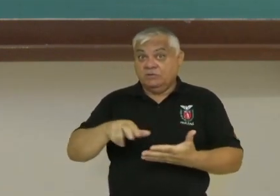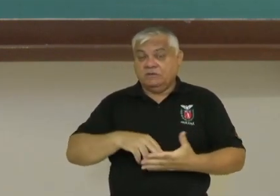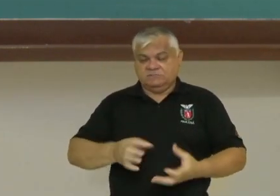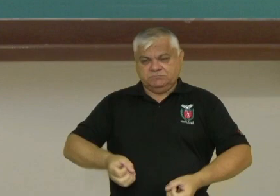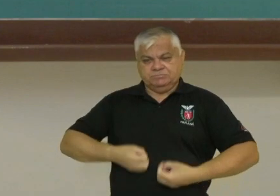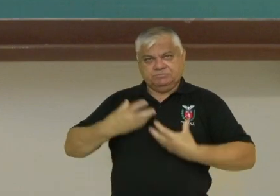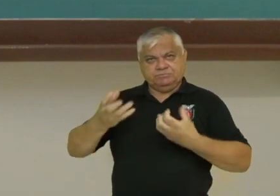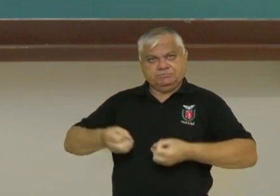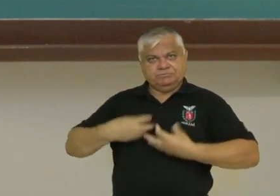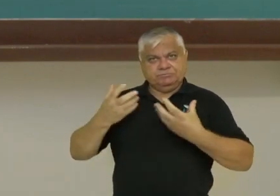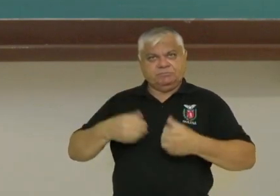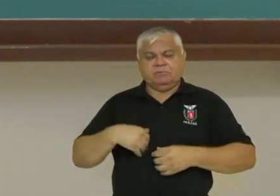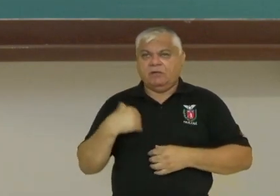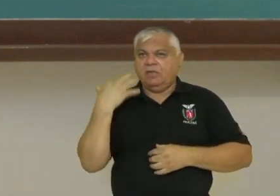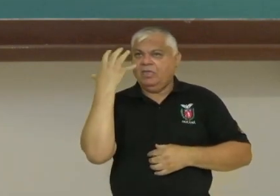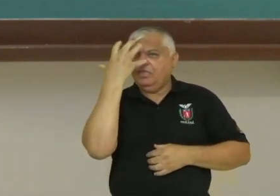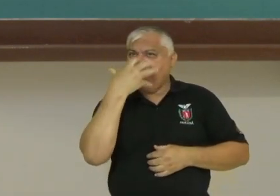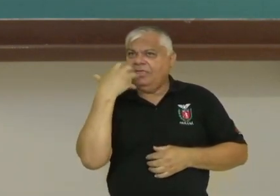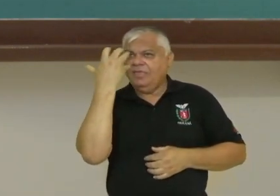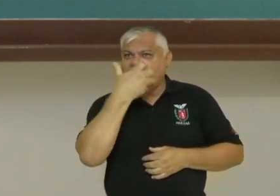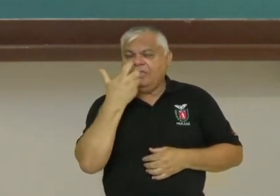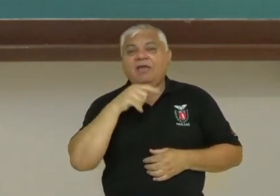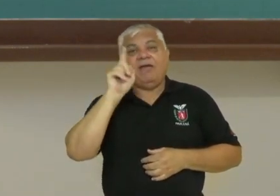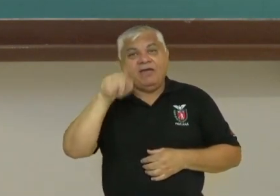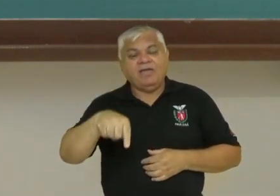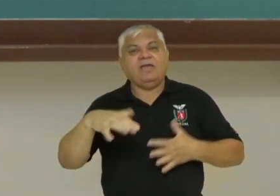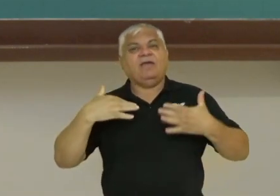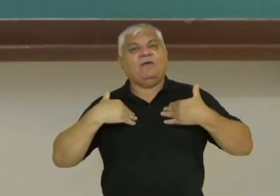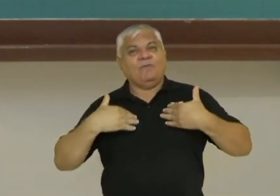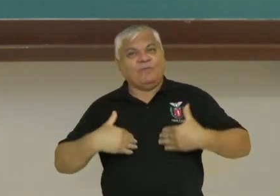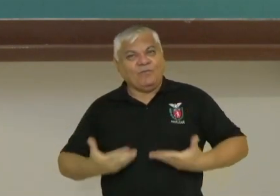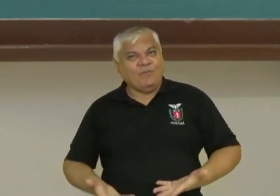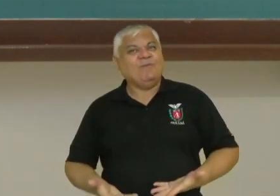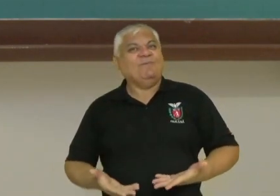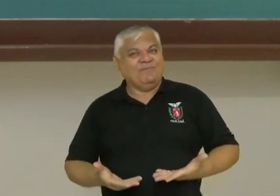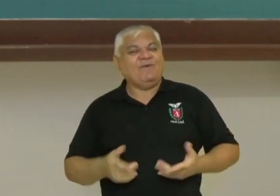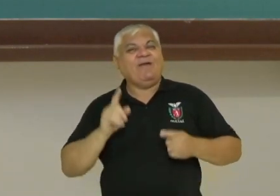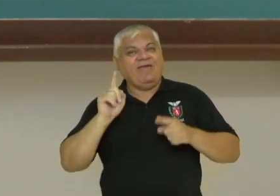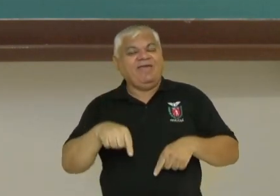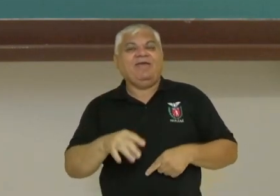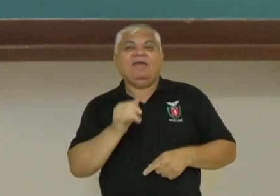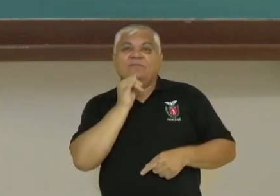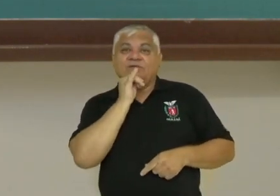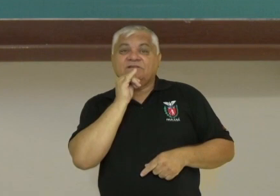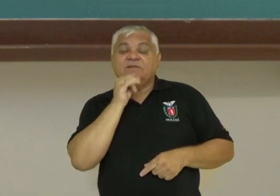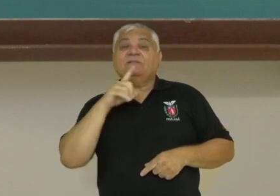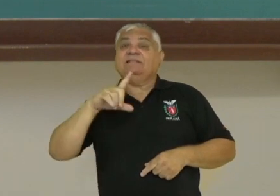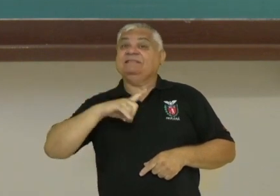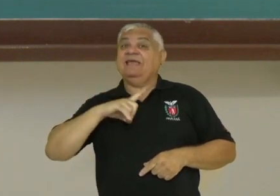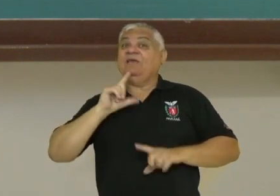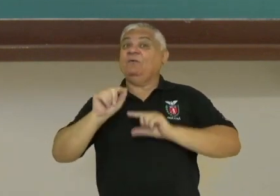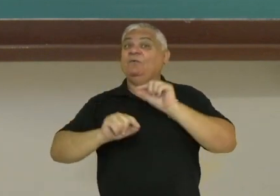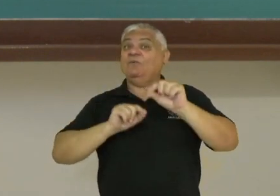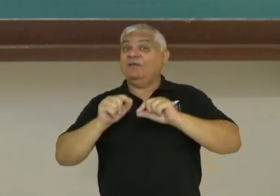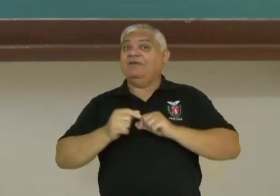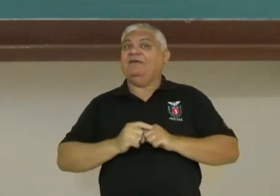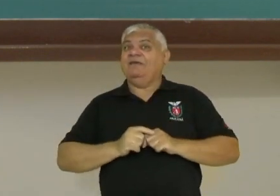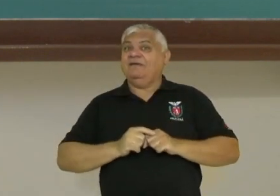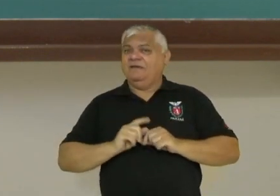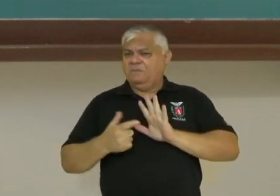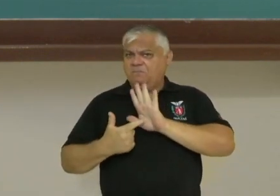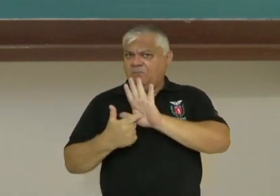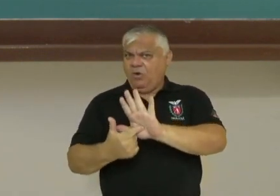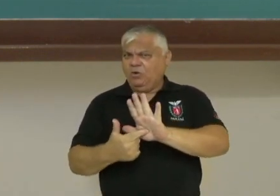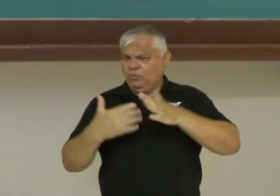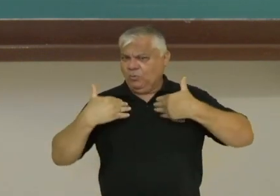que encanta, é o corpo ressignificado, igual falaria Ponty, né? E nós temos essa ressignificação